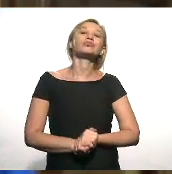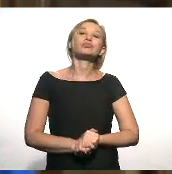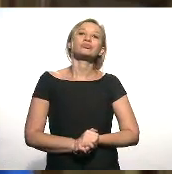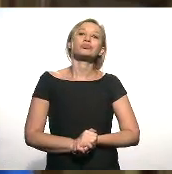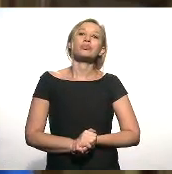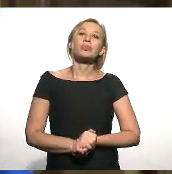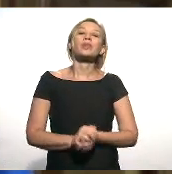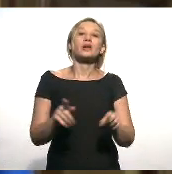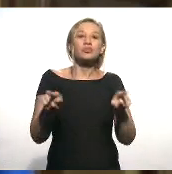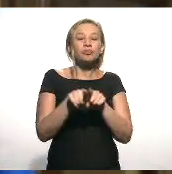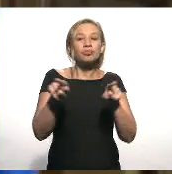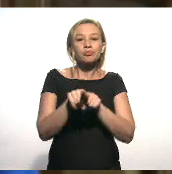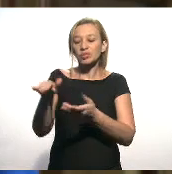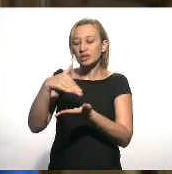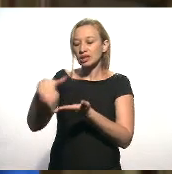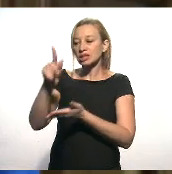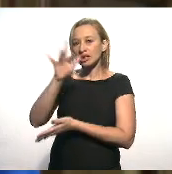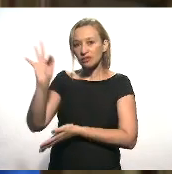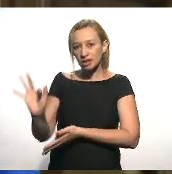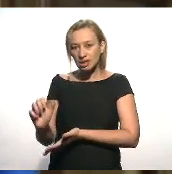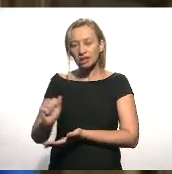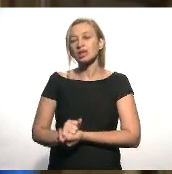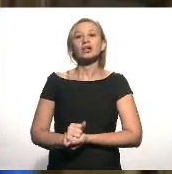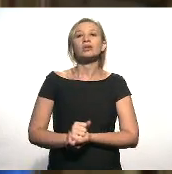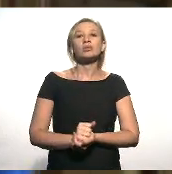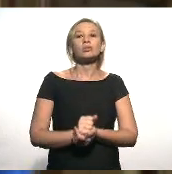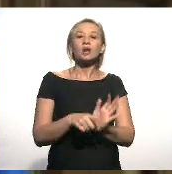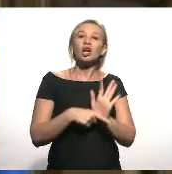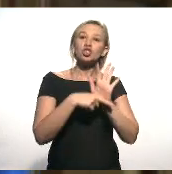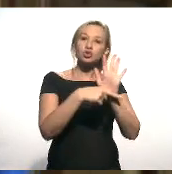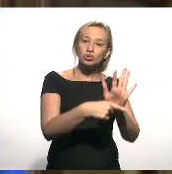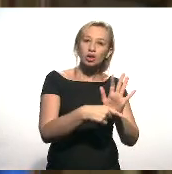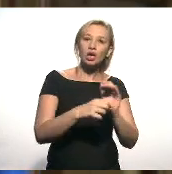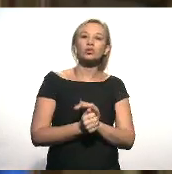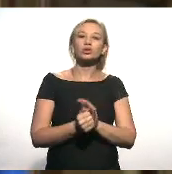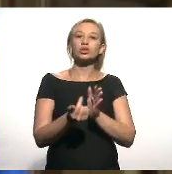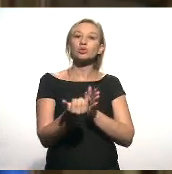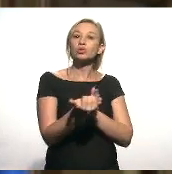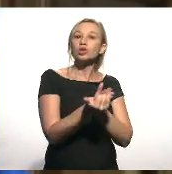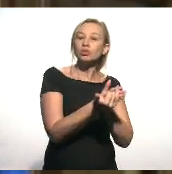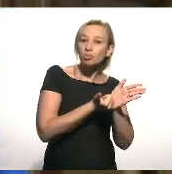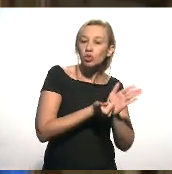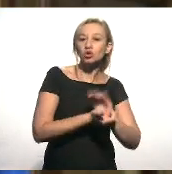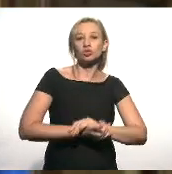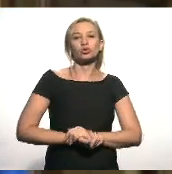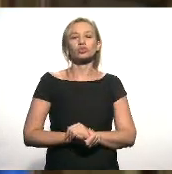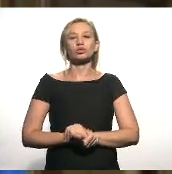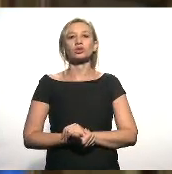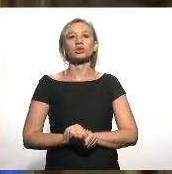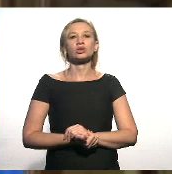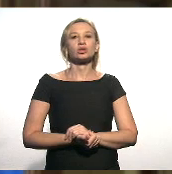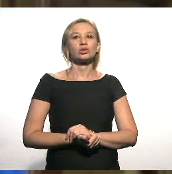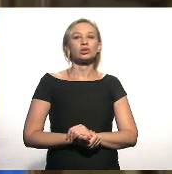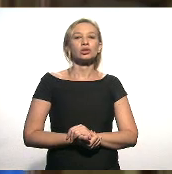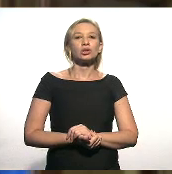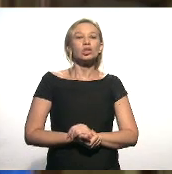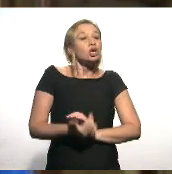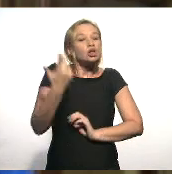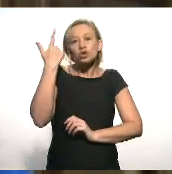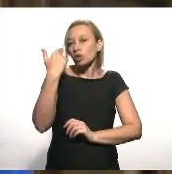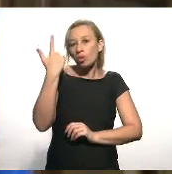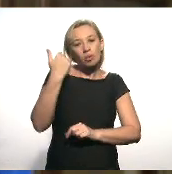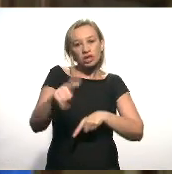e também na Secretaria de Fazenda, para contribuírem com seus impostos e funcionarem normalmente dentro da